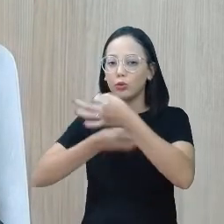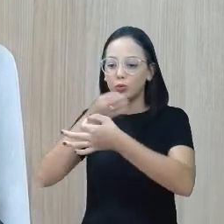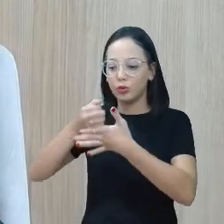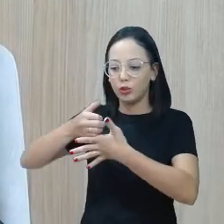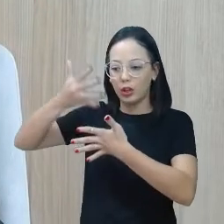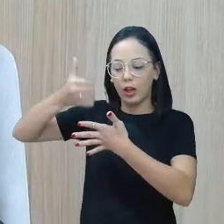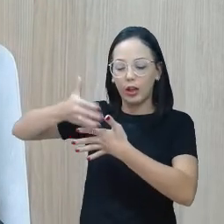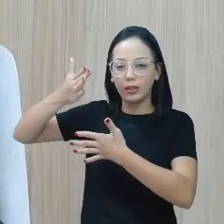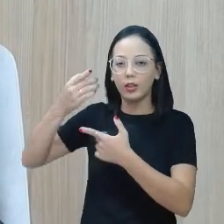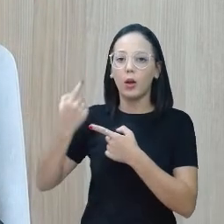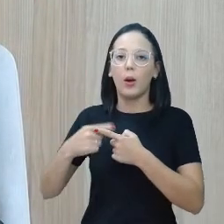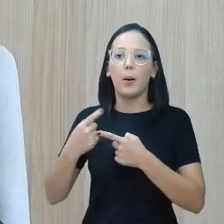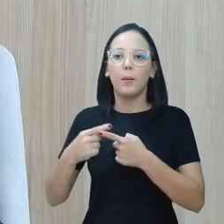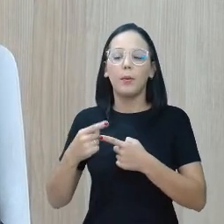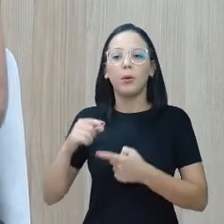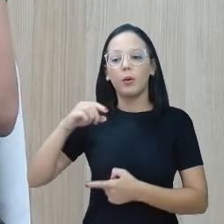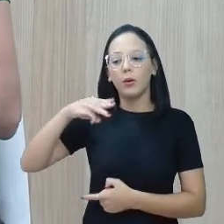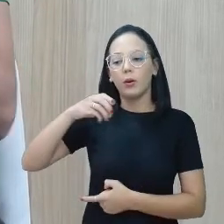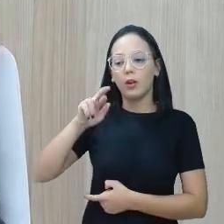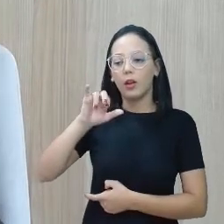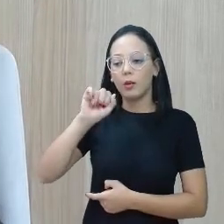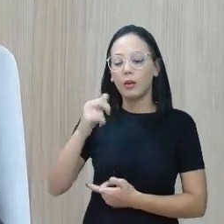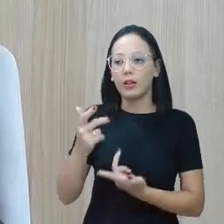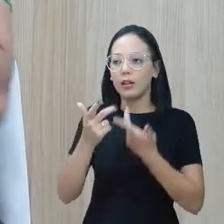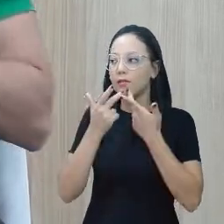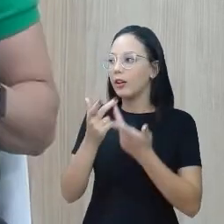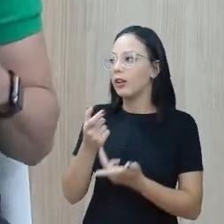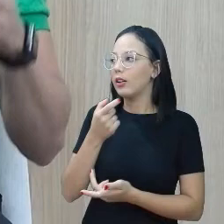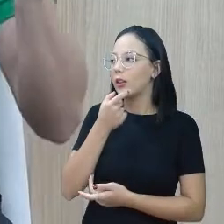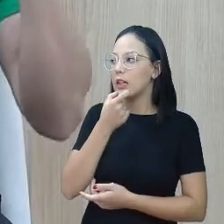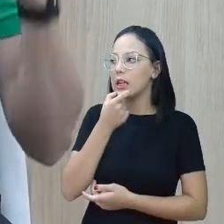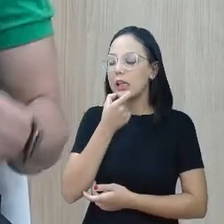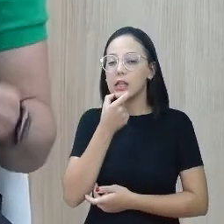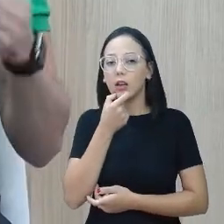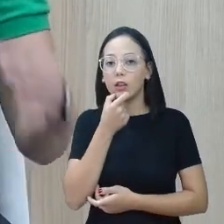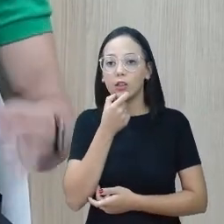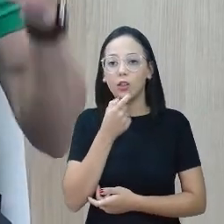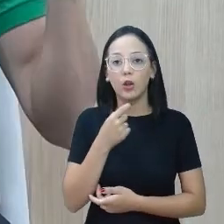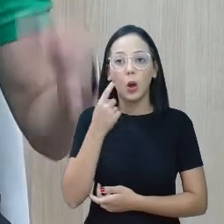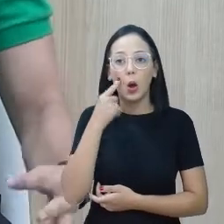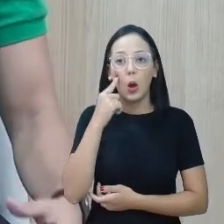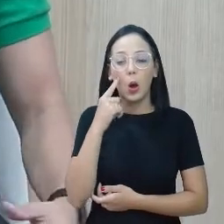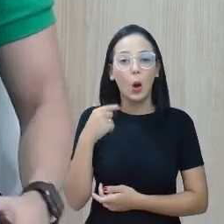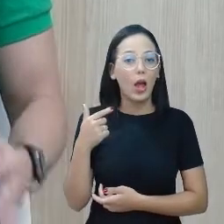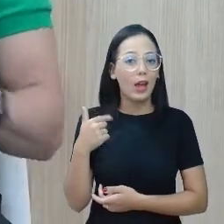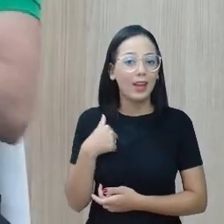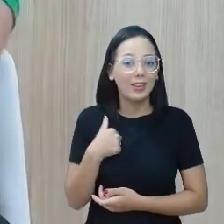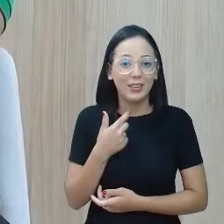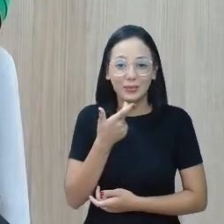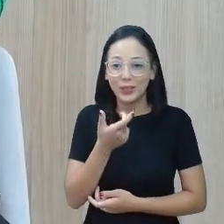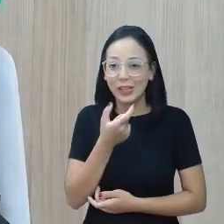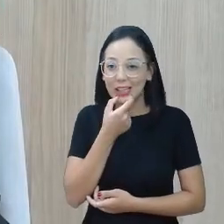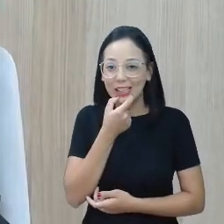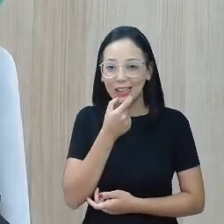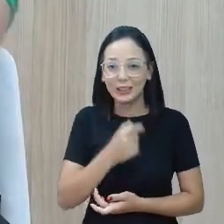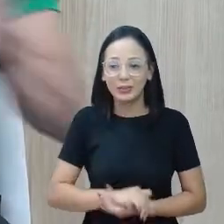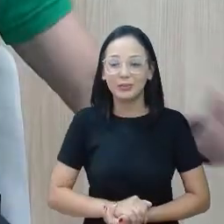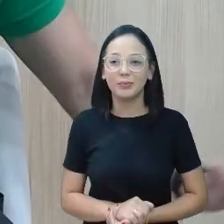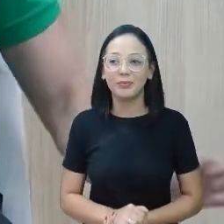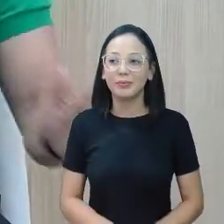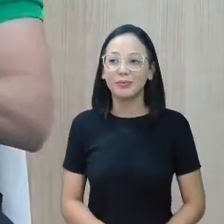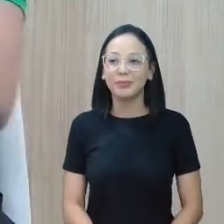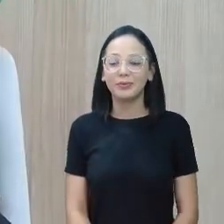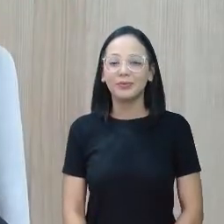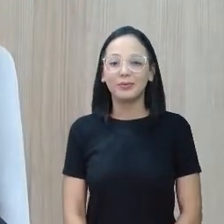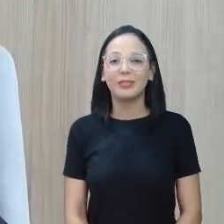Tá? Porque Maria tá falando inglês aqui. Maria, no do speak English. Não compreendo